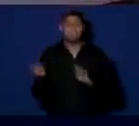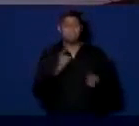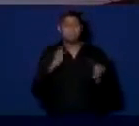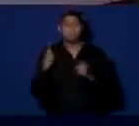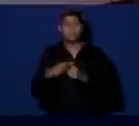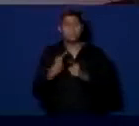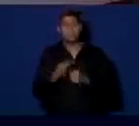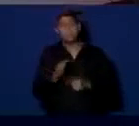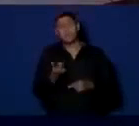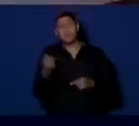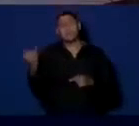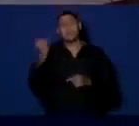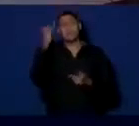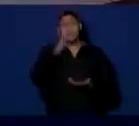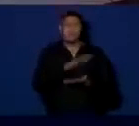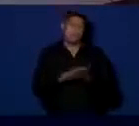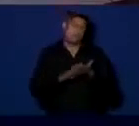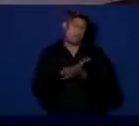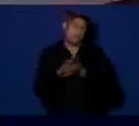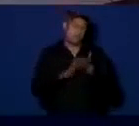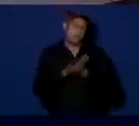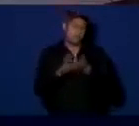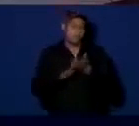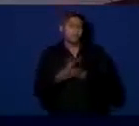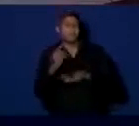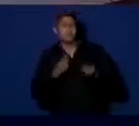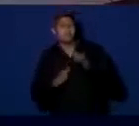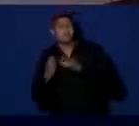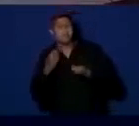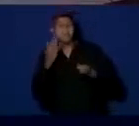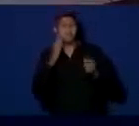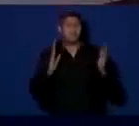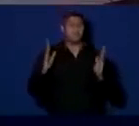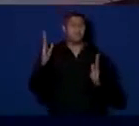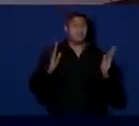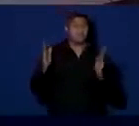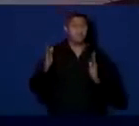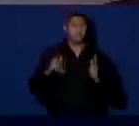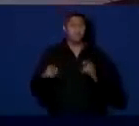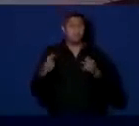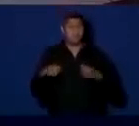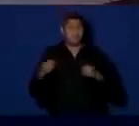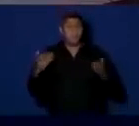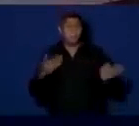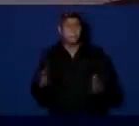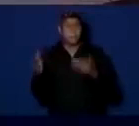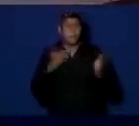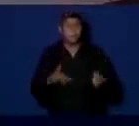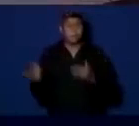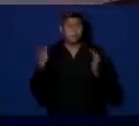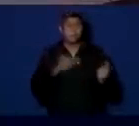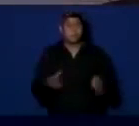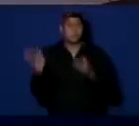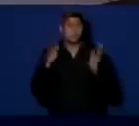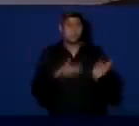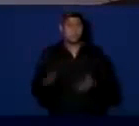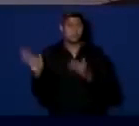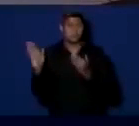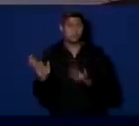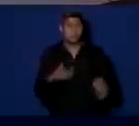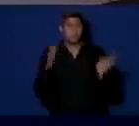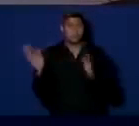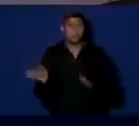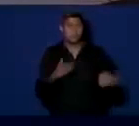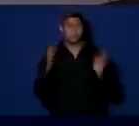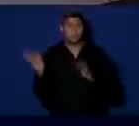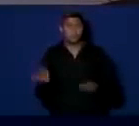porque é menos relevante para os ativos financeiros que a gente negocia, mas no longo prazo a gente está discutindo produtividade. E se você pegar o